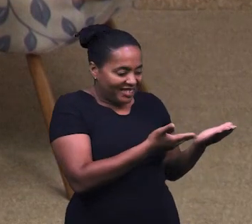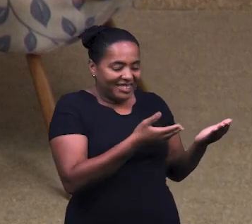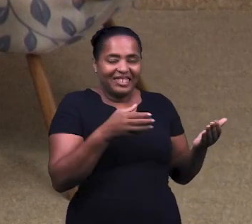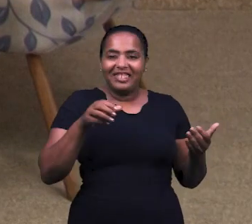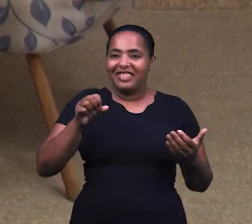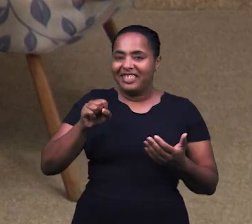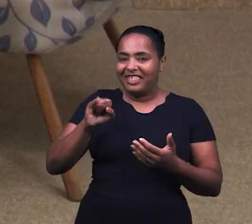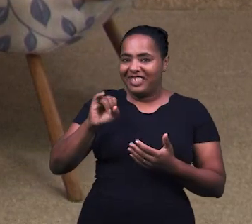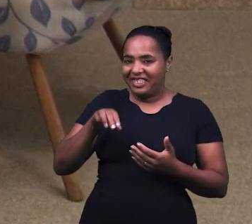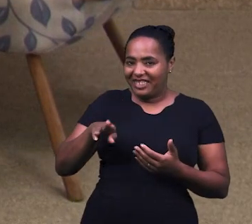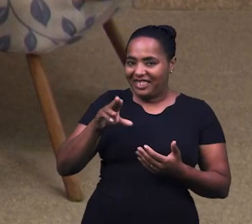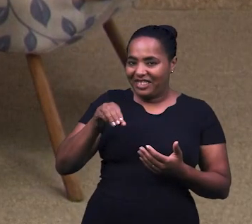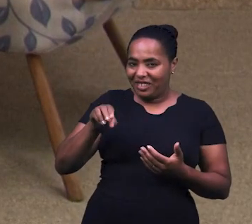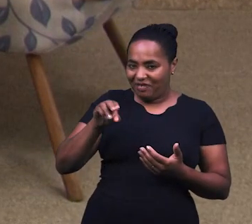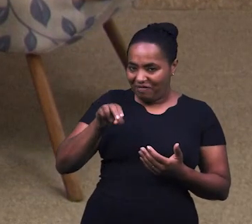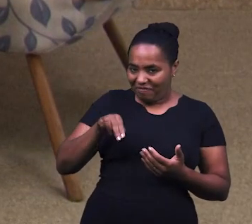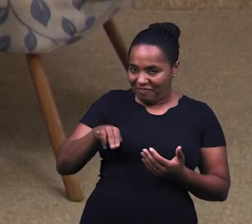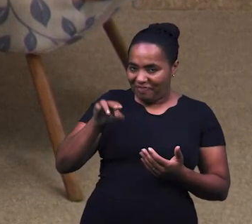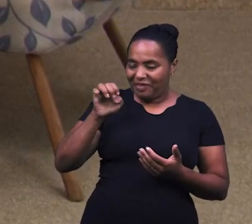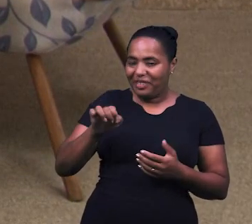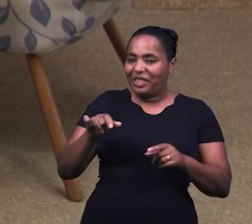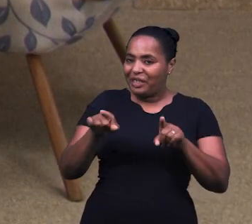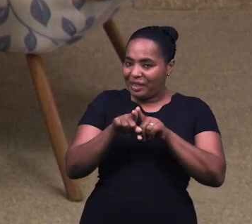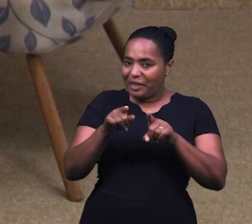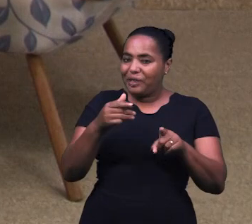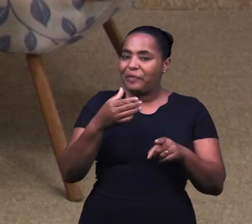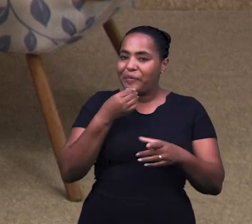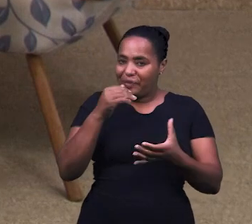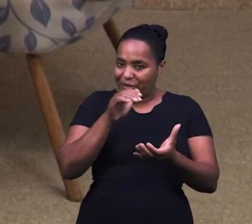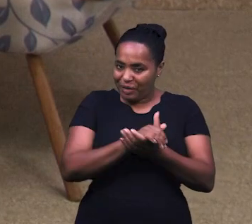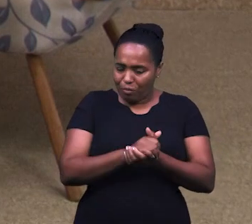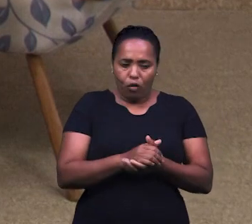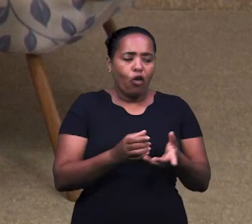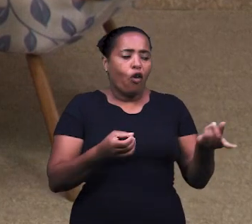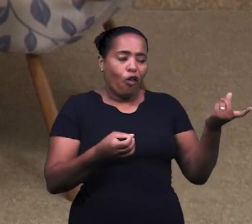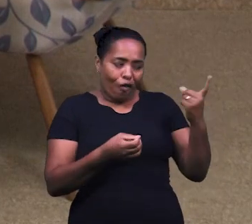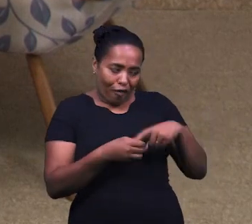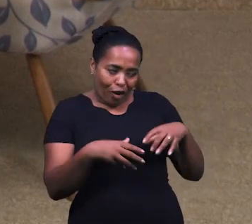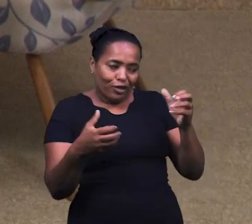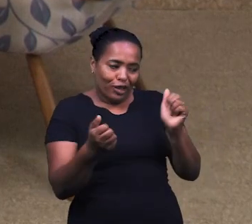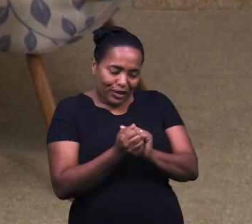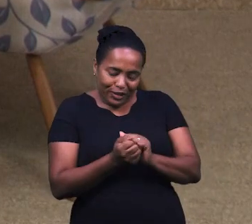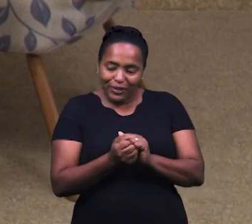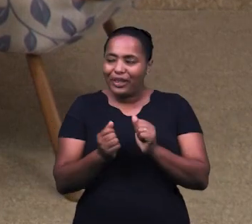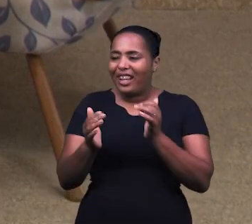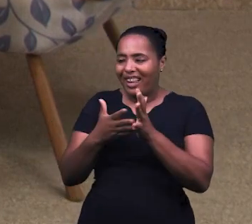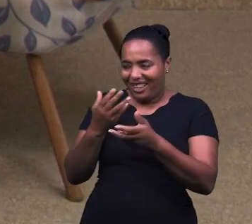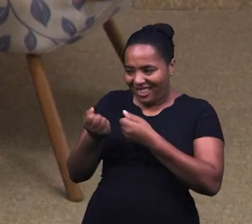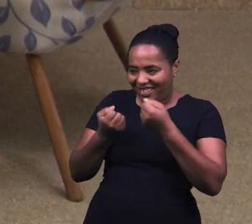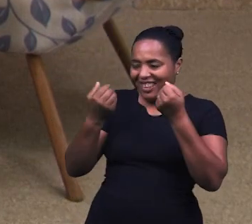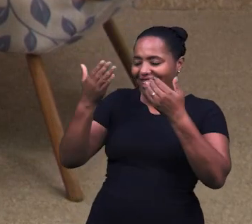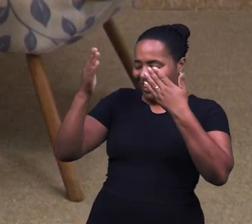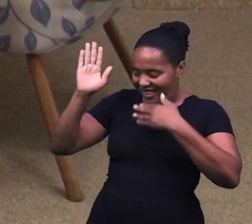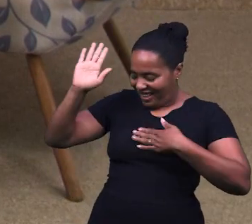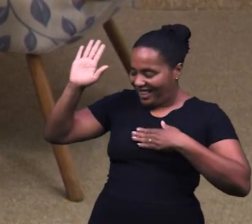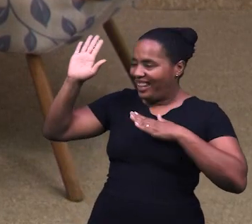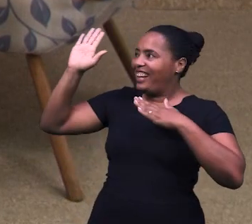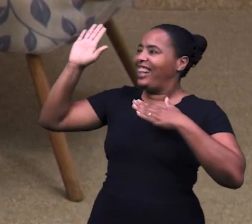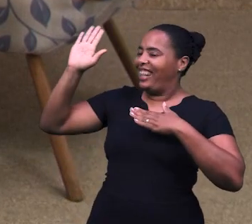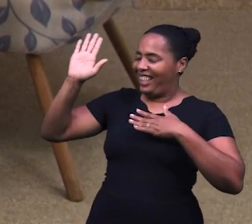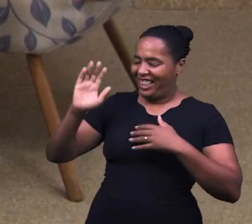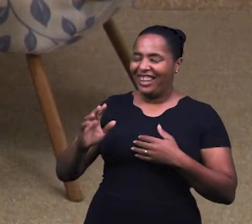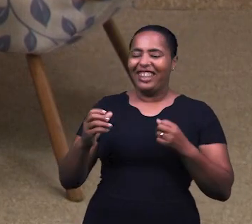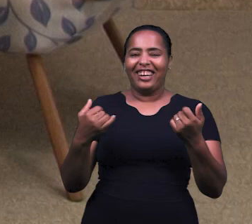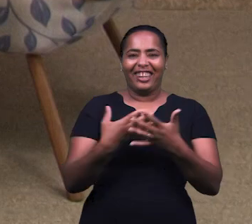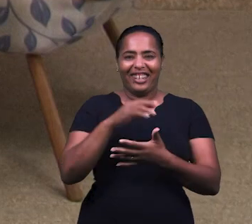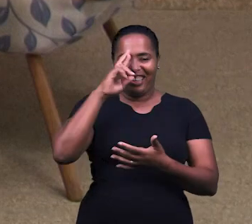Simone, Amém. Do seu esposo. Realmente Obrigada, uma bênção pastor. para nós. Glória a Jesus. Vai voltar junto com ele. Aleluia. Com certeza. Com certeza. Não é? Eis-me aqui. Eis-me